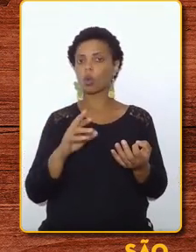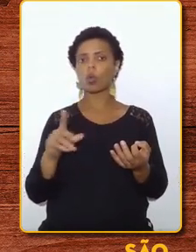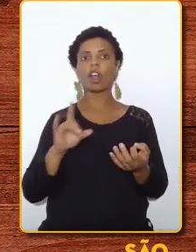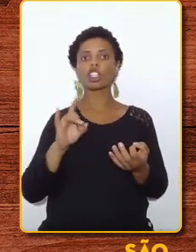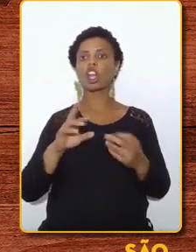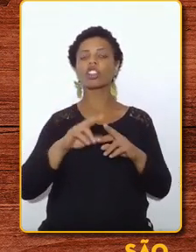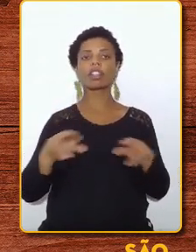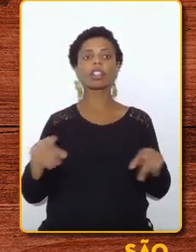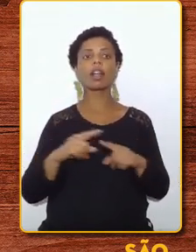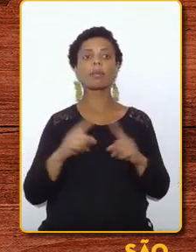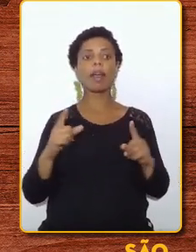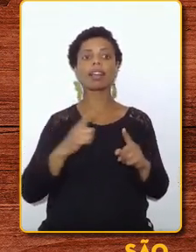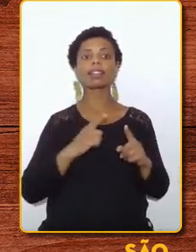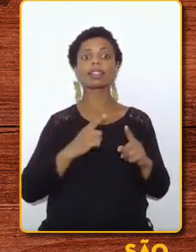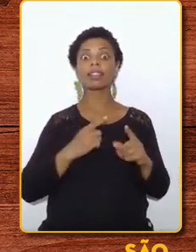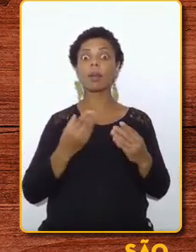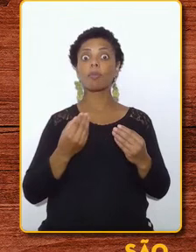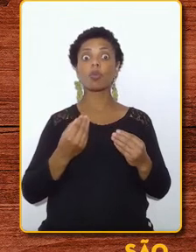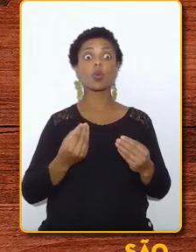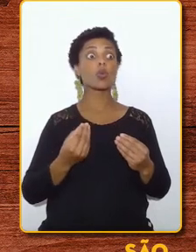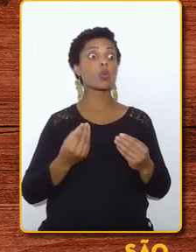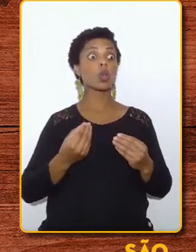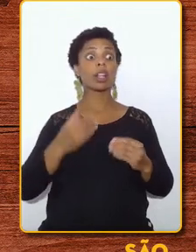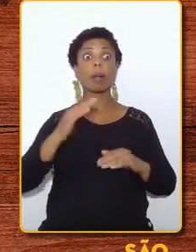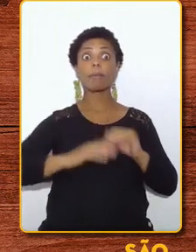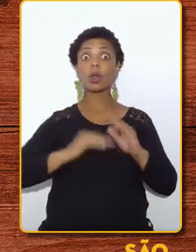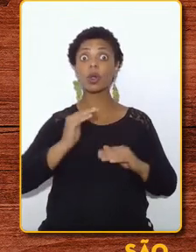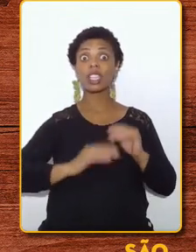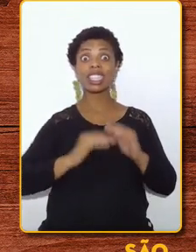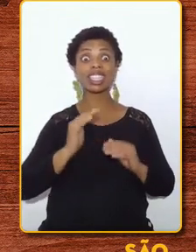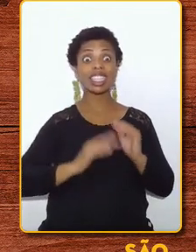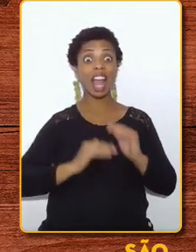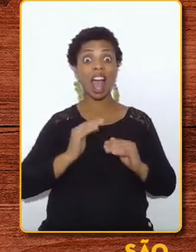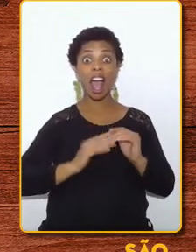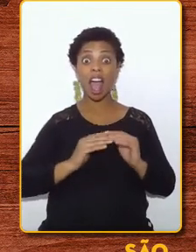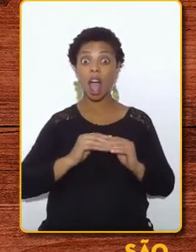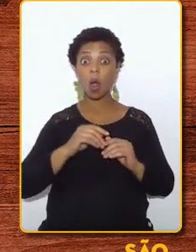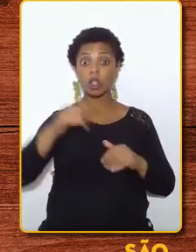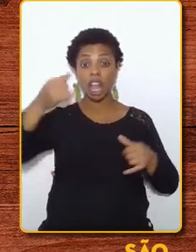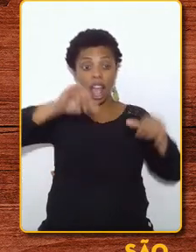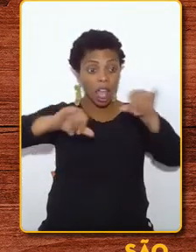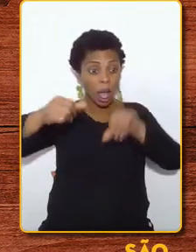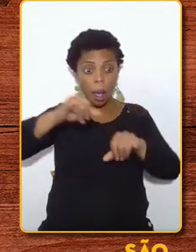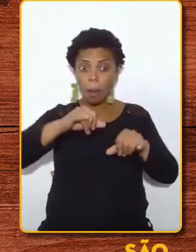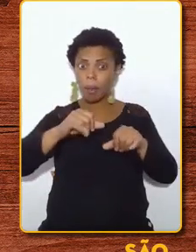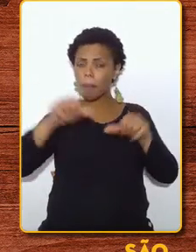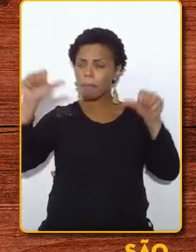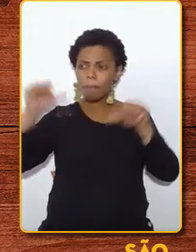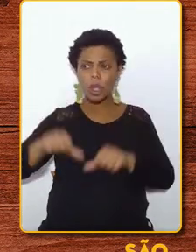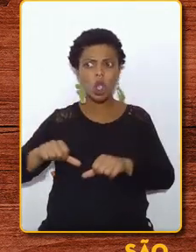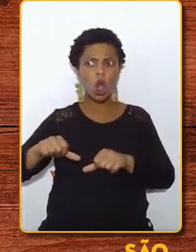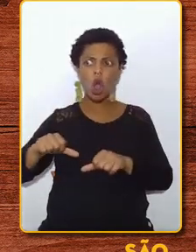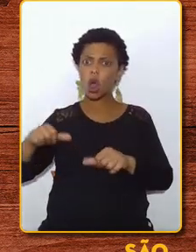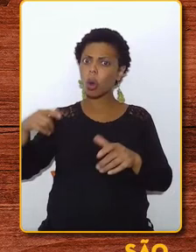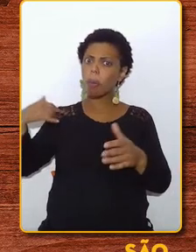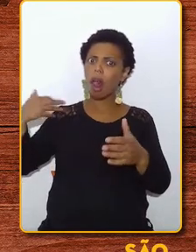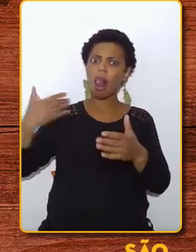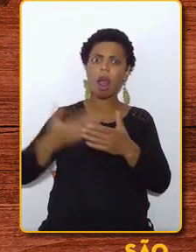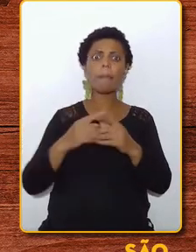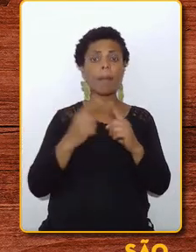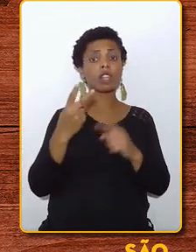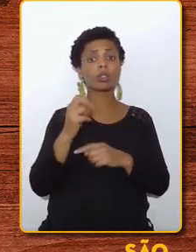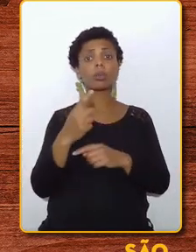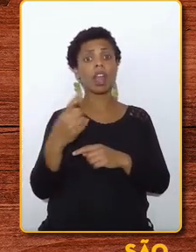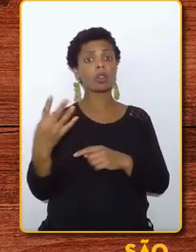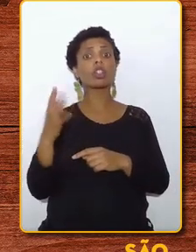nível de produção de agrotóxicos, piorou muito de lá para cá, mas isso estava colocado em 2014. Então, eu enxergo o Silvio